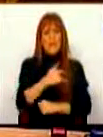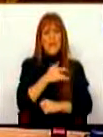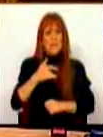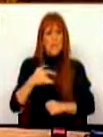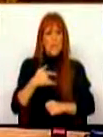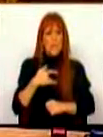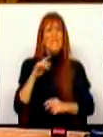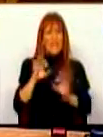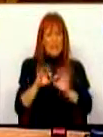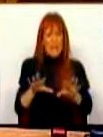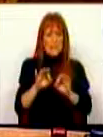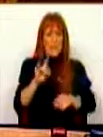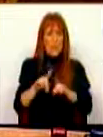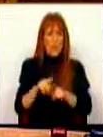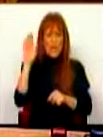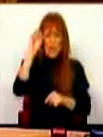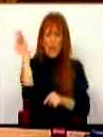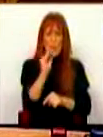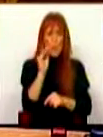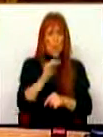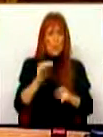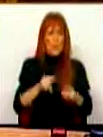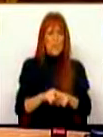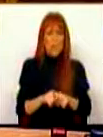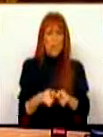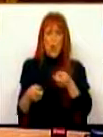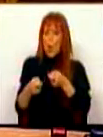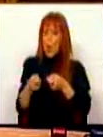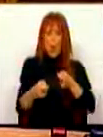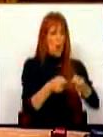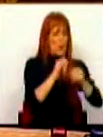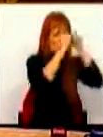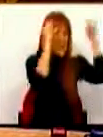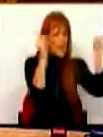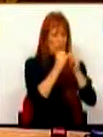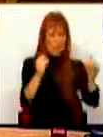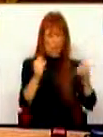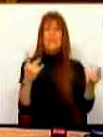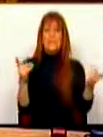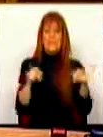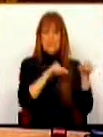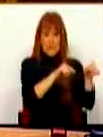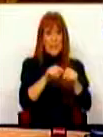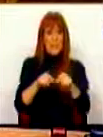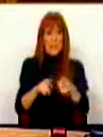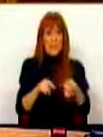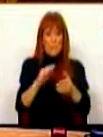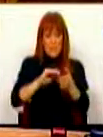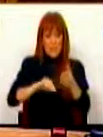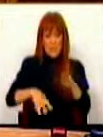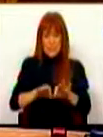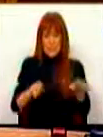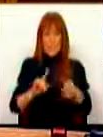saúde e vai ao encontro das recomendações das organizações internacionais e desta petição.